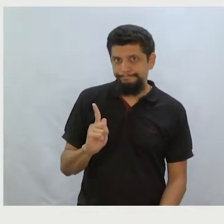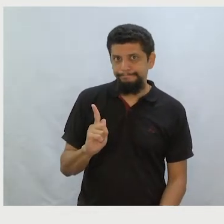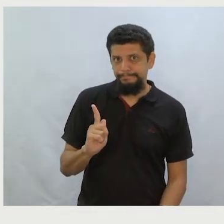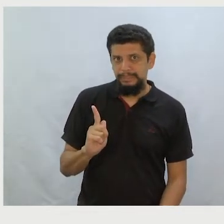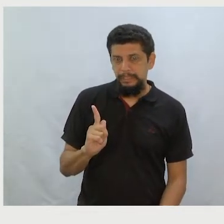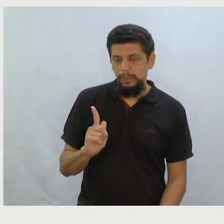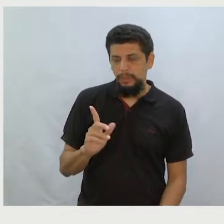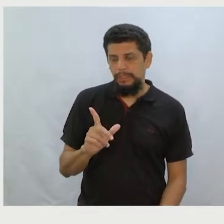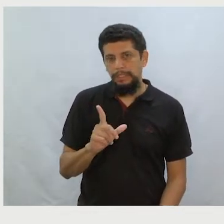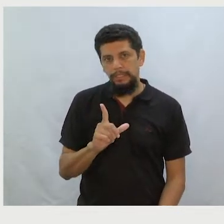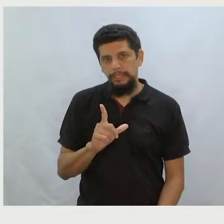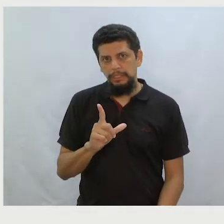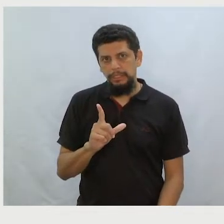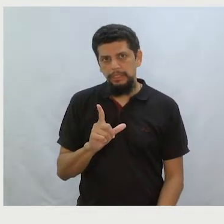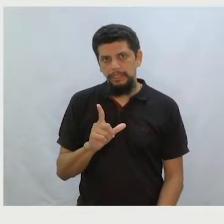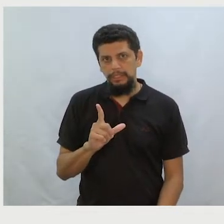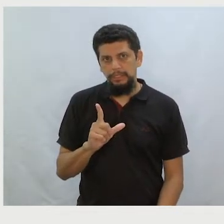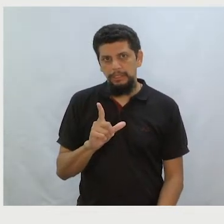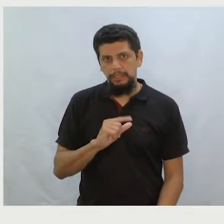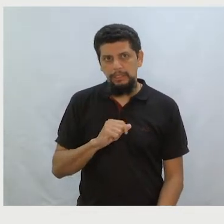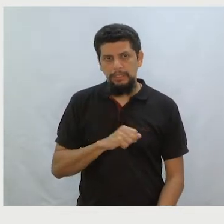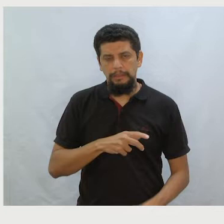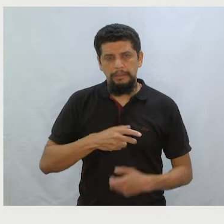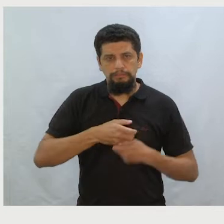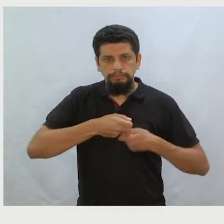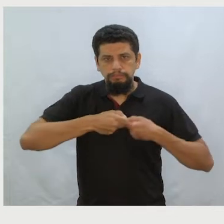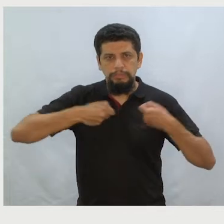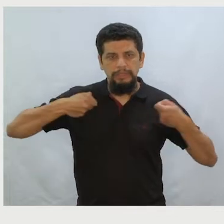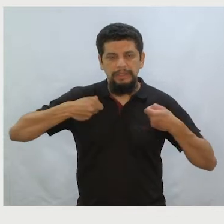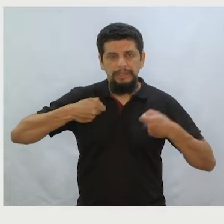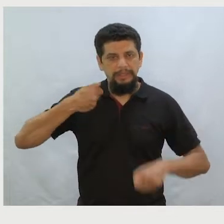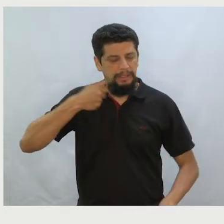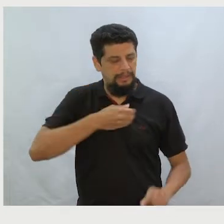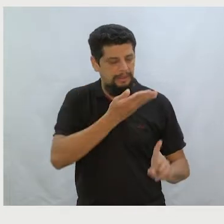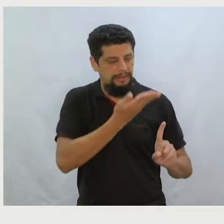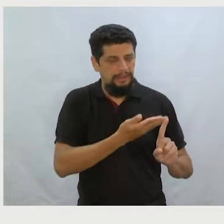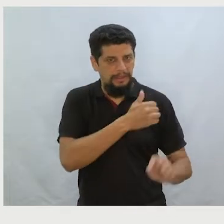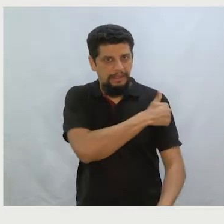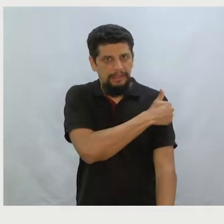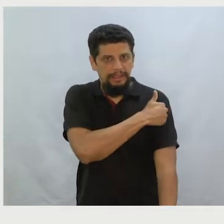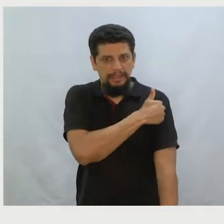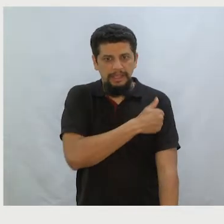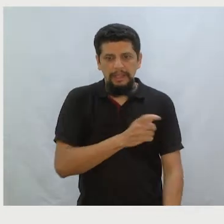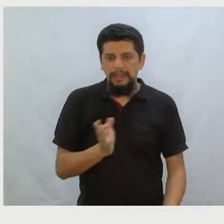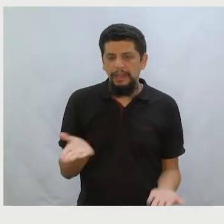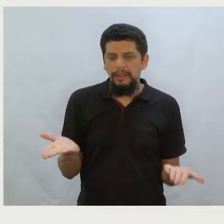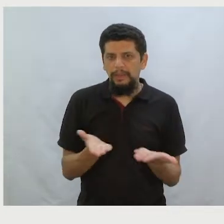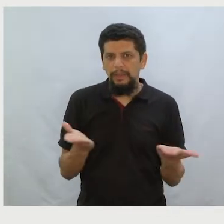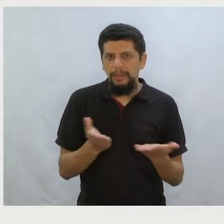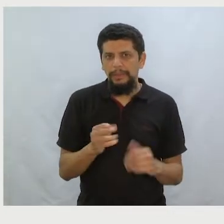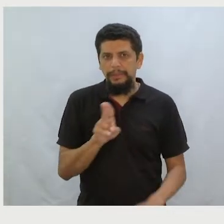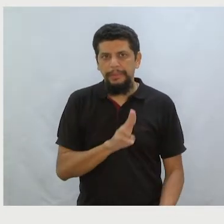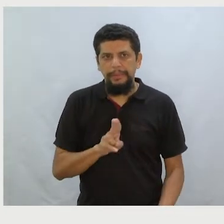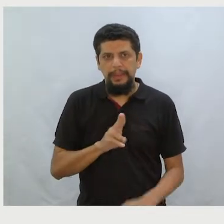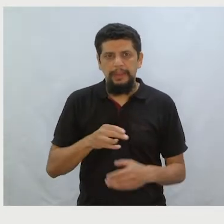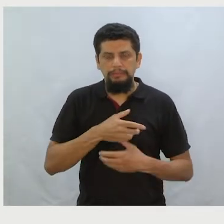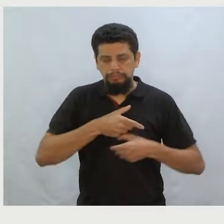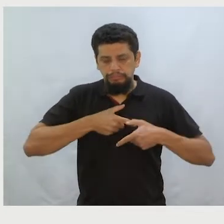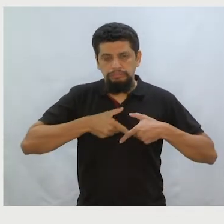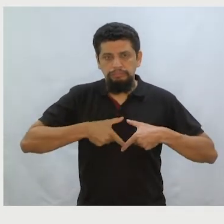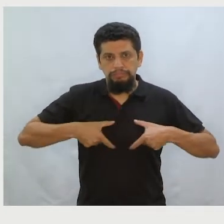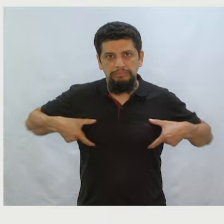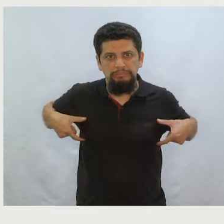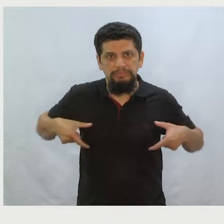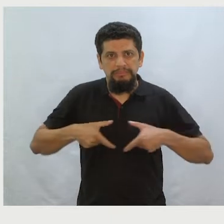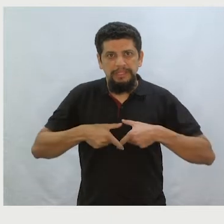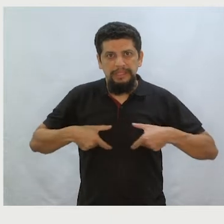acabado de puxar o elástico do sutiã da Mariana Guedes agora morora das meninas era usar sutiã por baixo